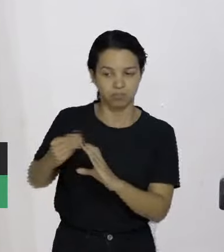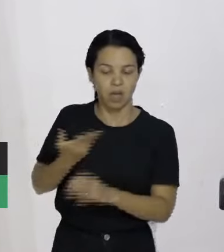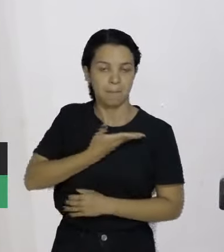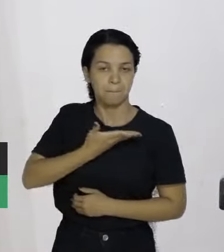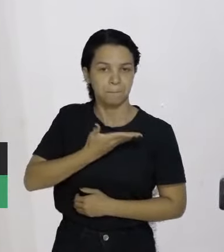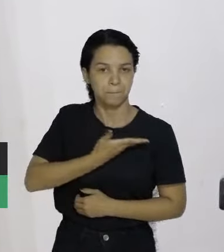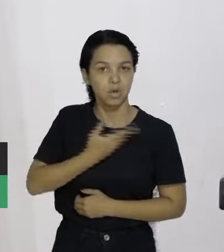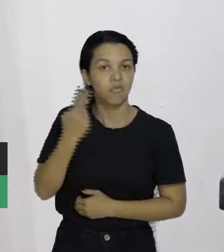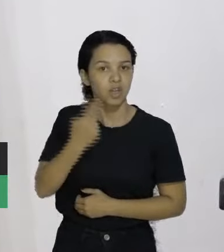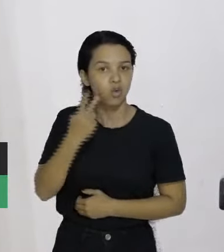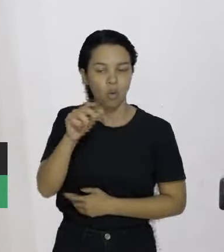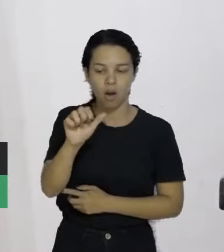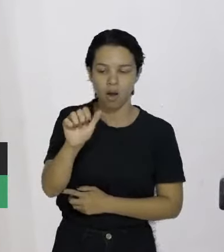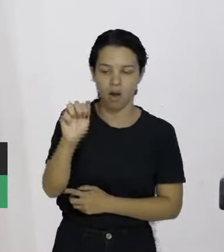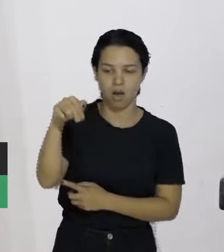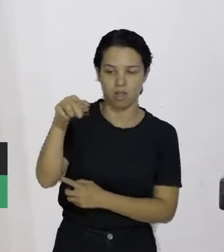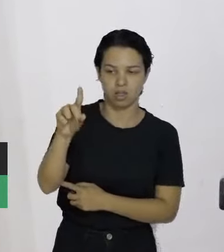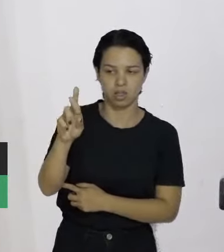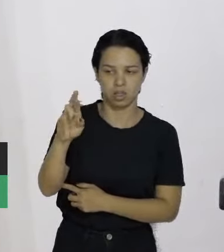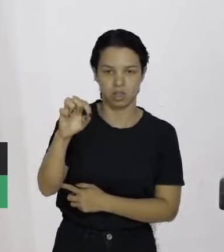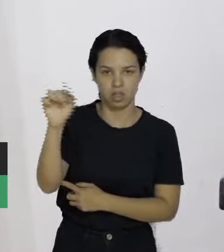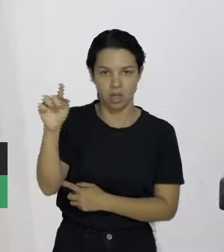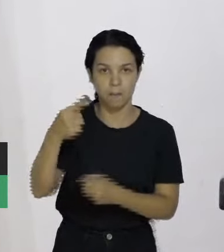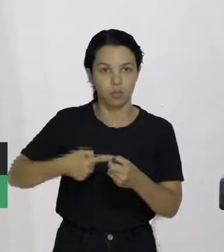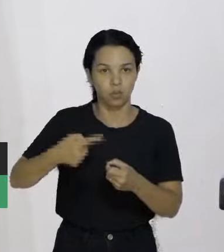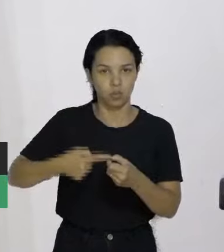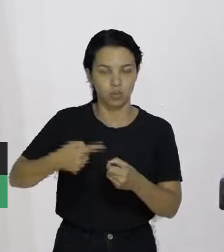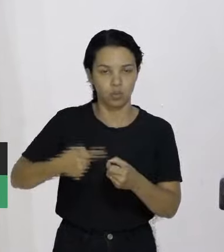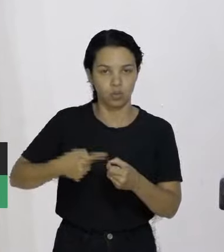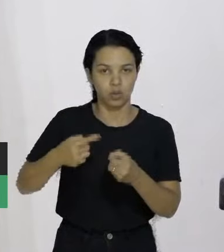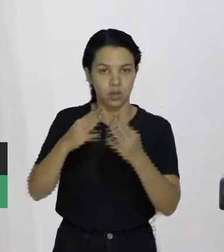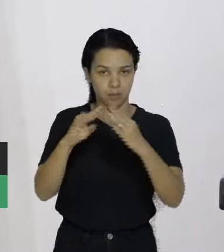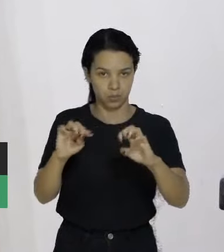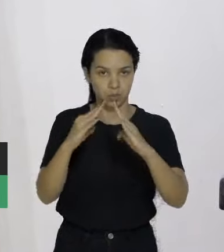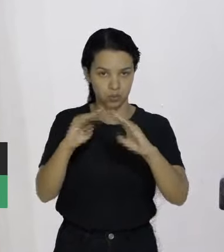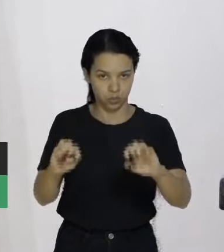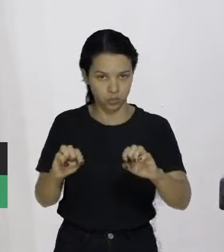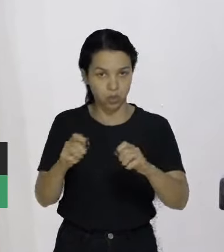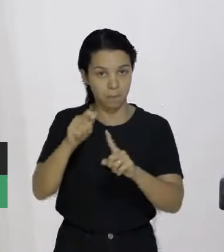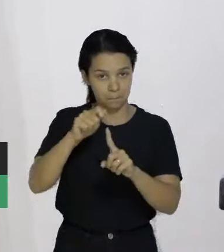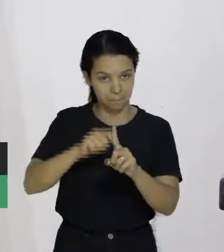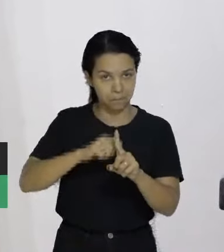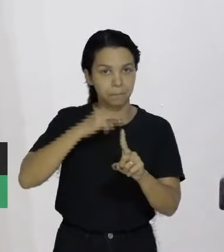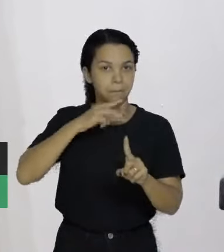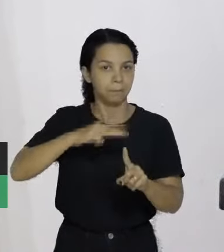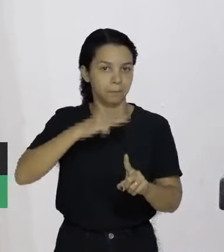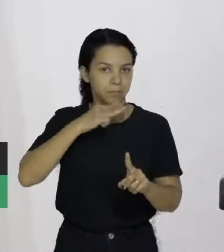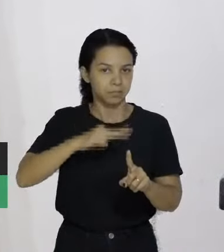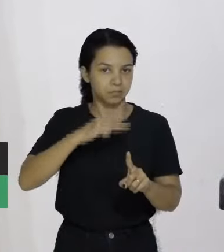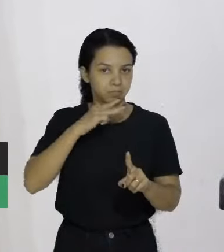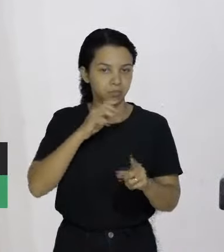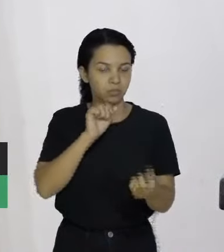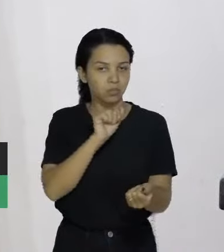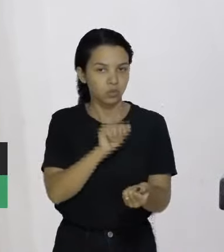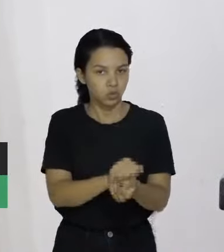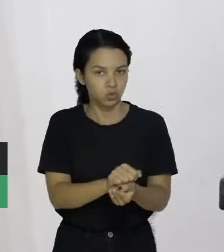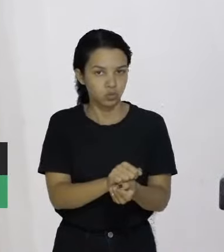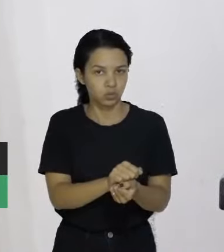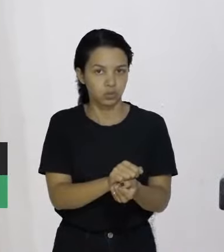André Batista do município de Brusque no mês de março junto